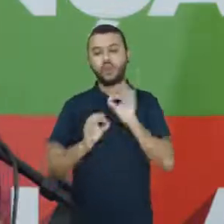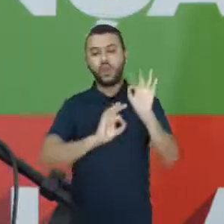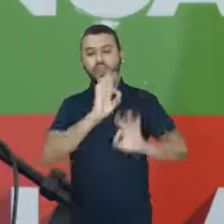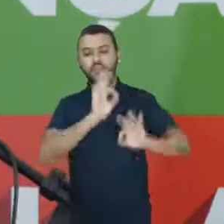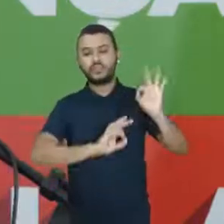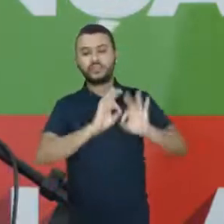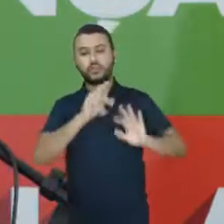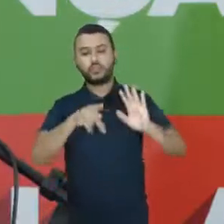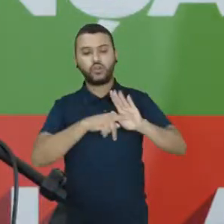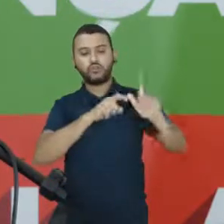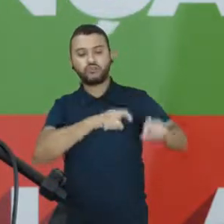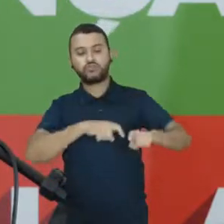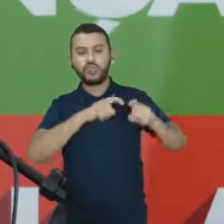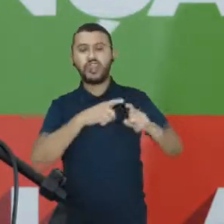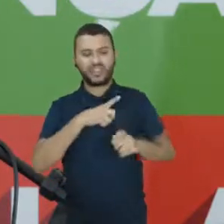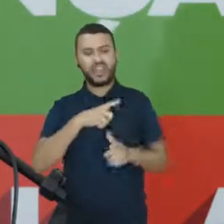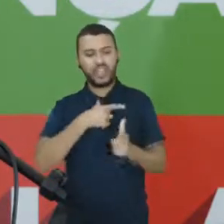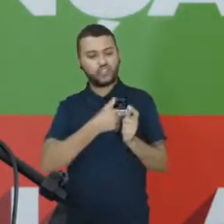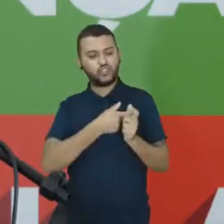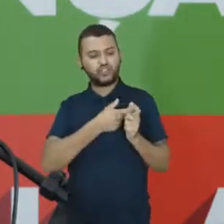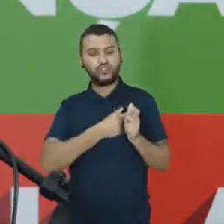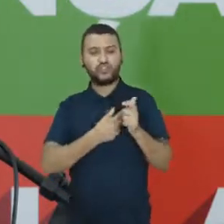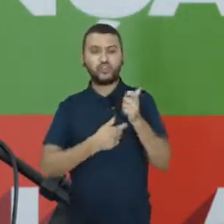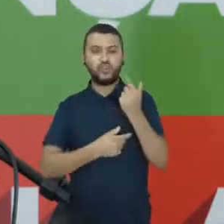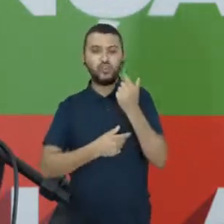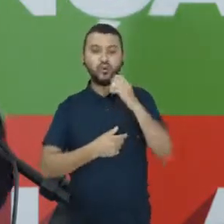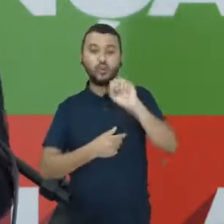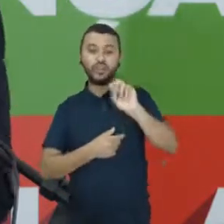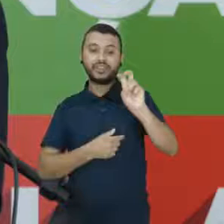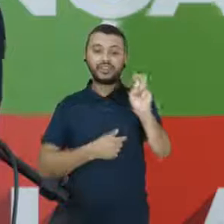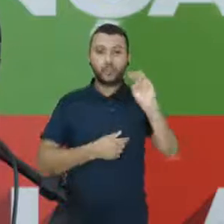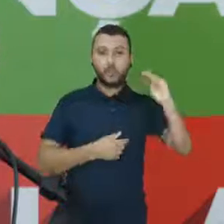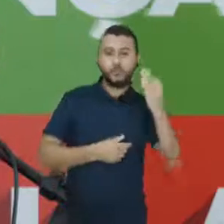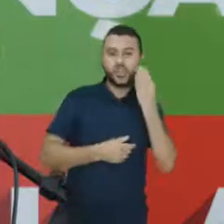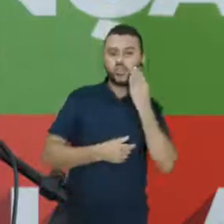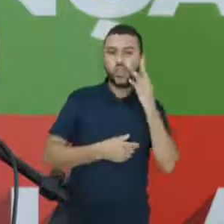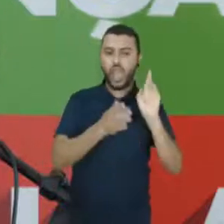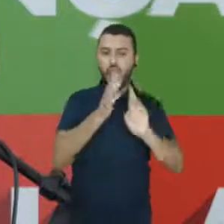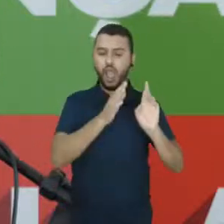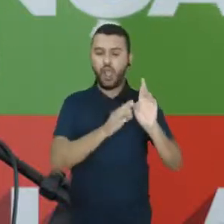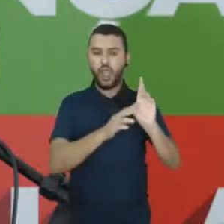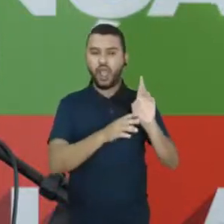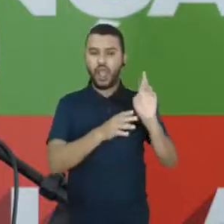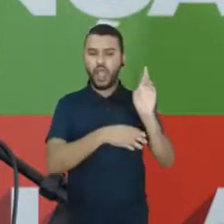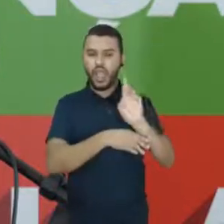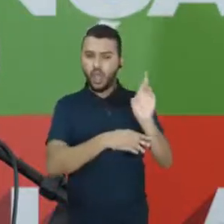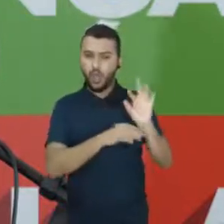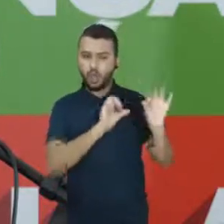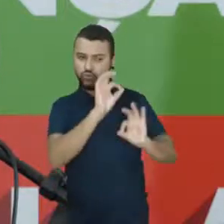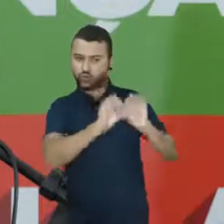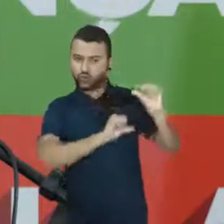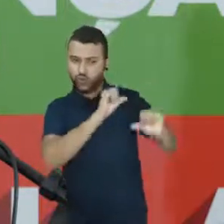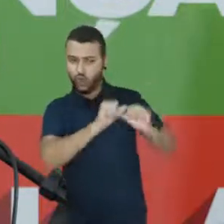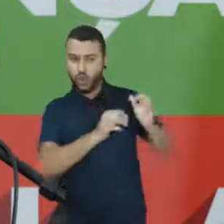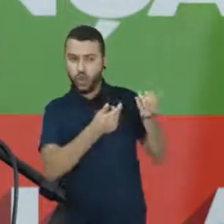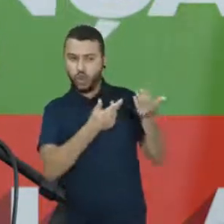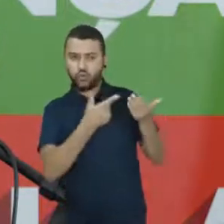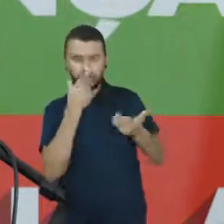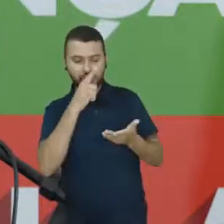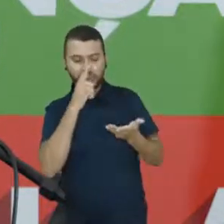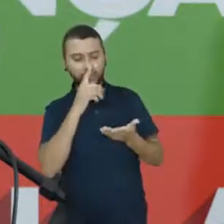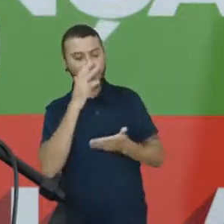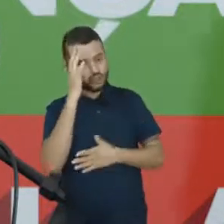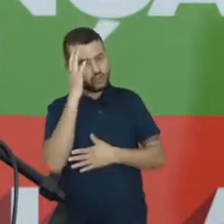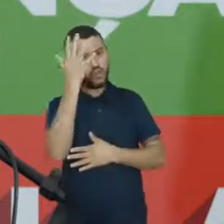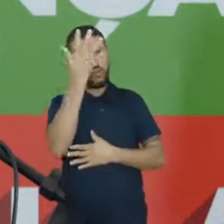dívida de 85 bilhões de reais que nós negociamos, e se não fosse aquela negociação, certamente muitos tinham